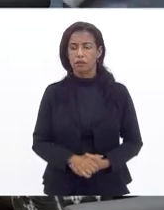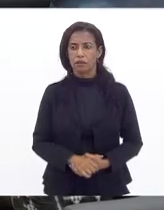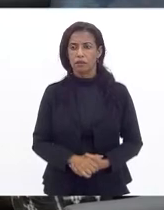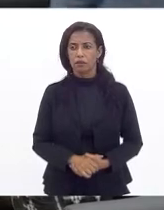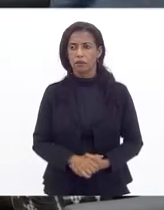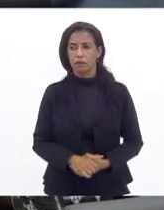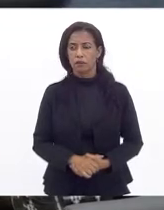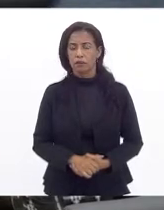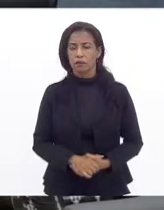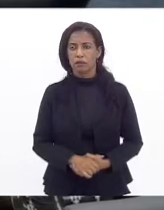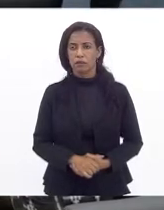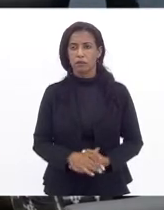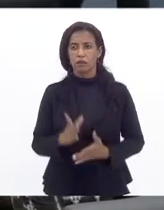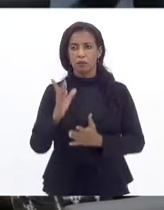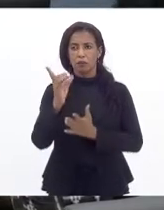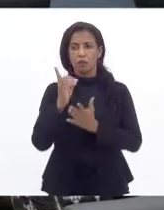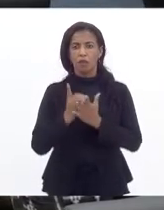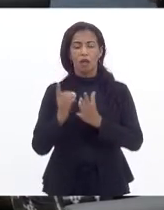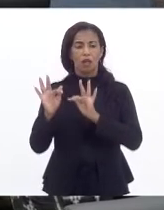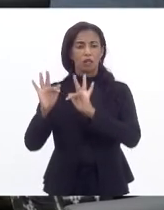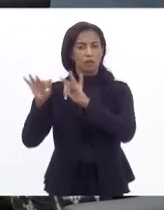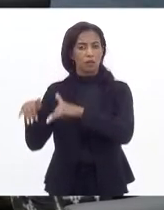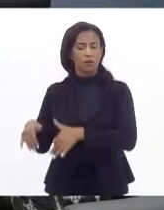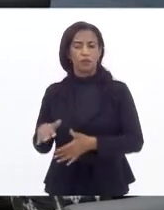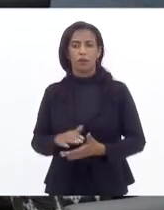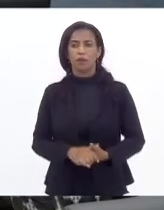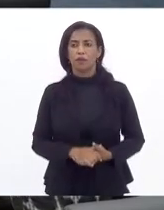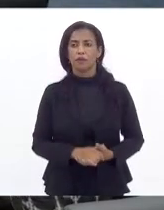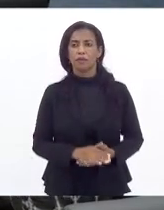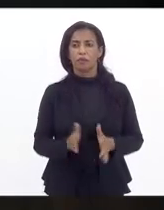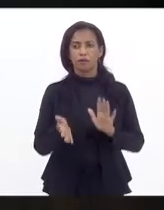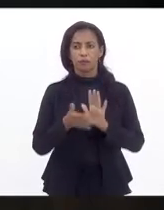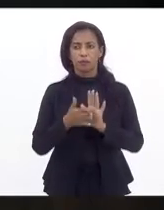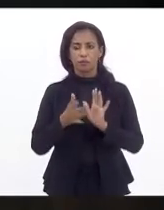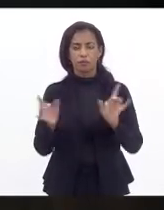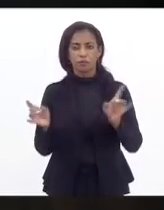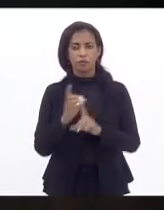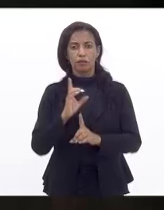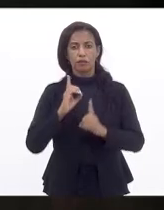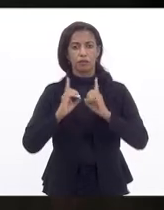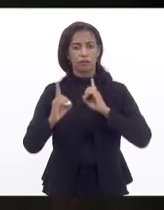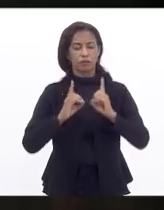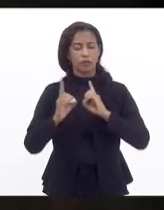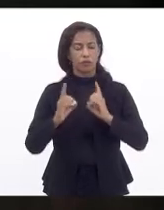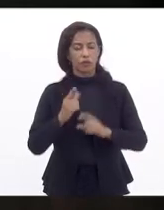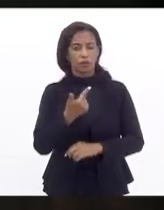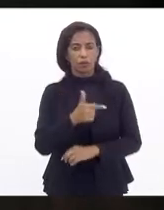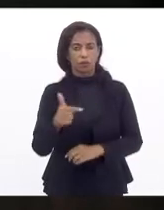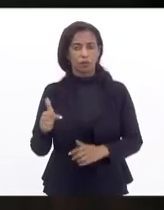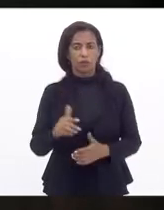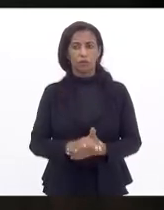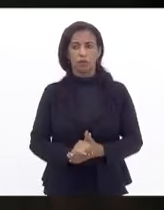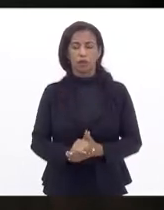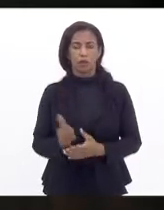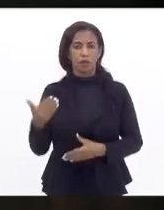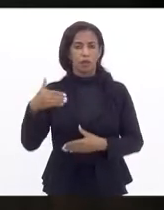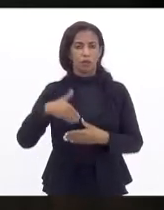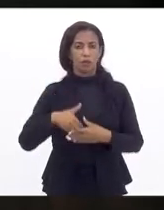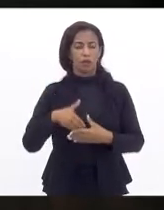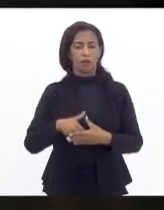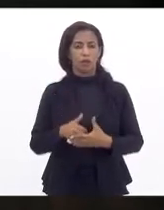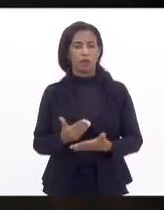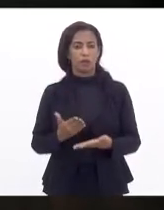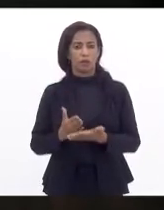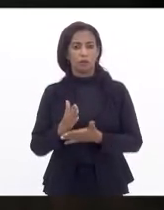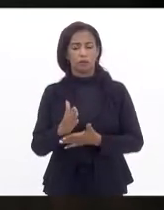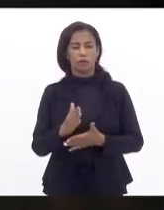Então, para as declarações ao final. Os pareceres emitidos em discussão, não havendo que queira discutir, encerra a discussão. Em votação, os senhores que